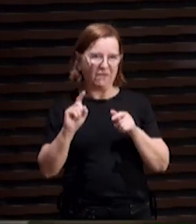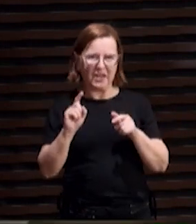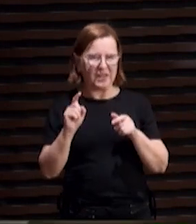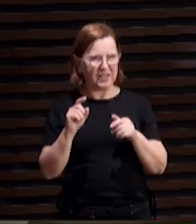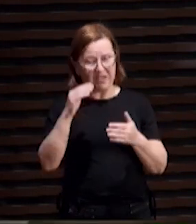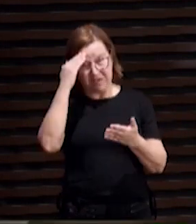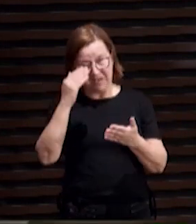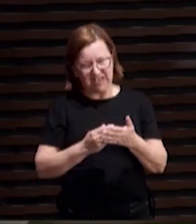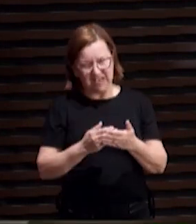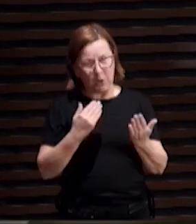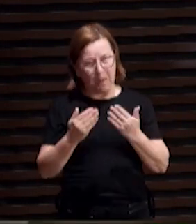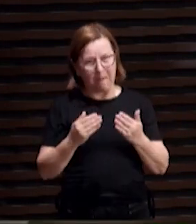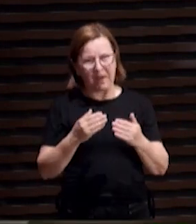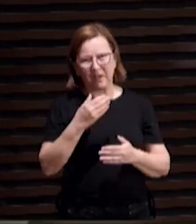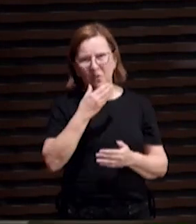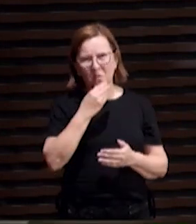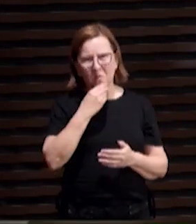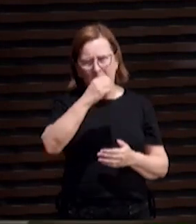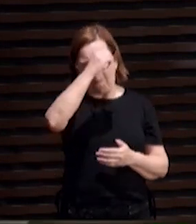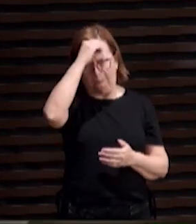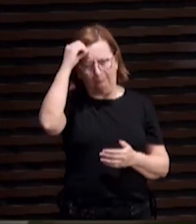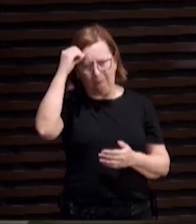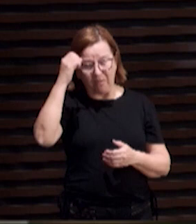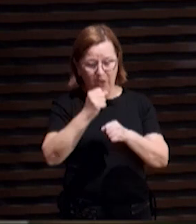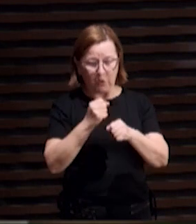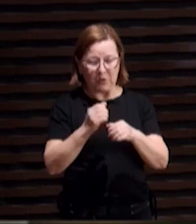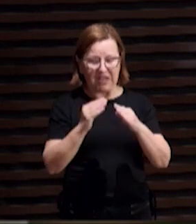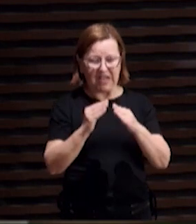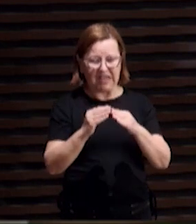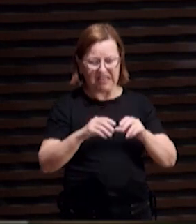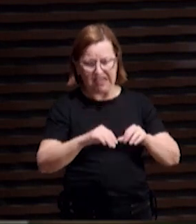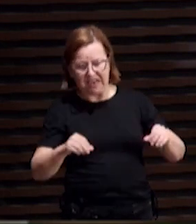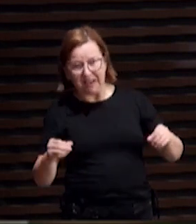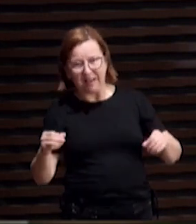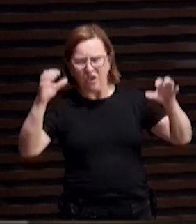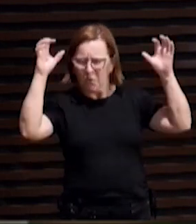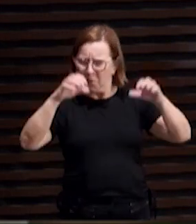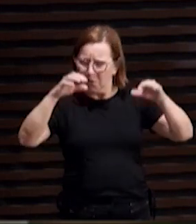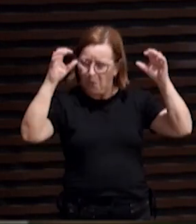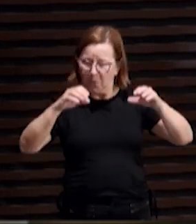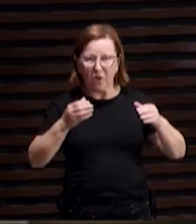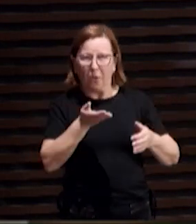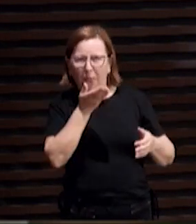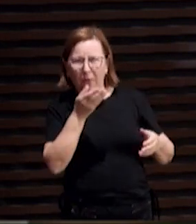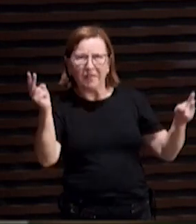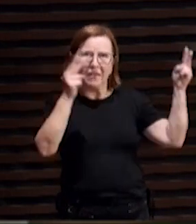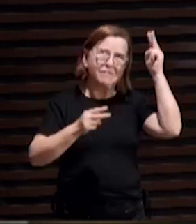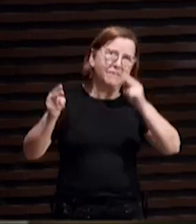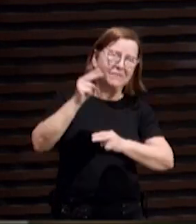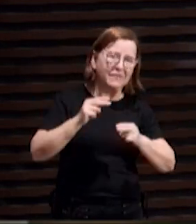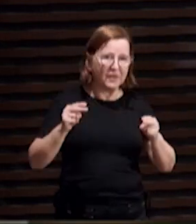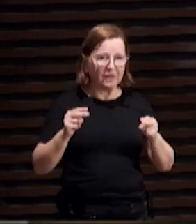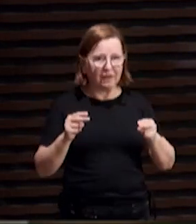homem sensato que edificou a sua casa sobre a areia, e veio a chuva e transbordaram os rios e assopraram os ventos